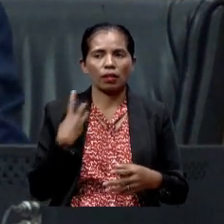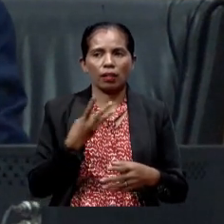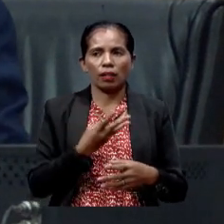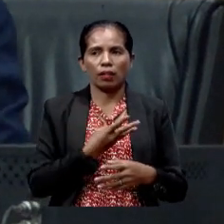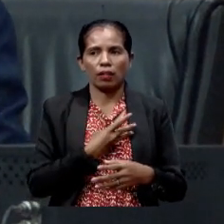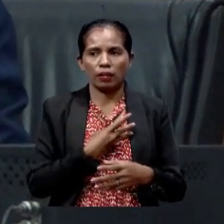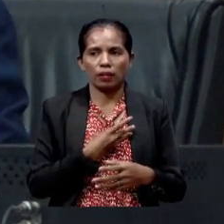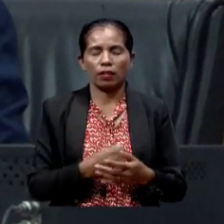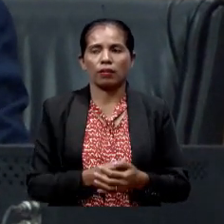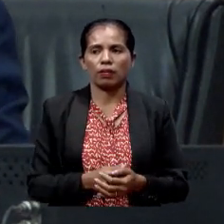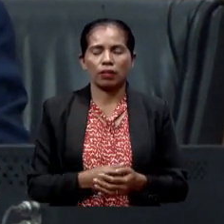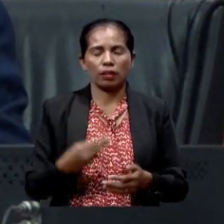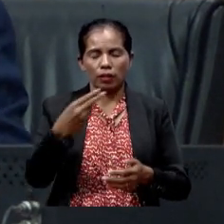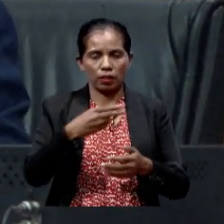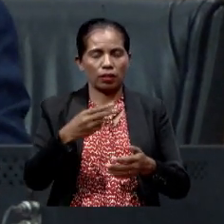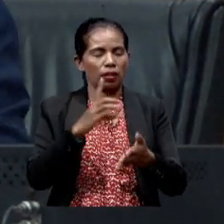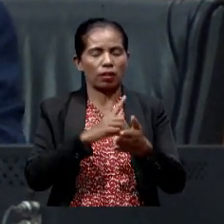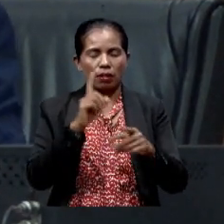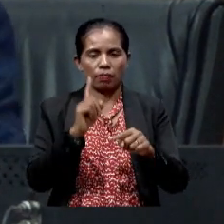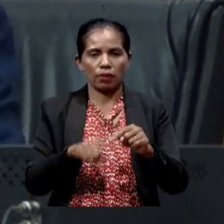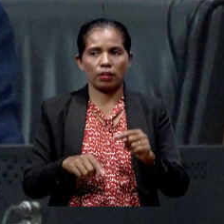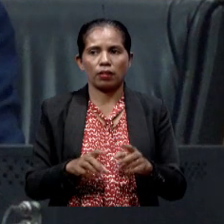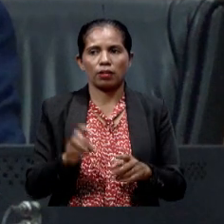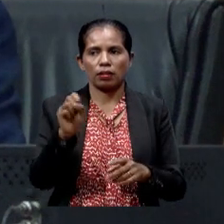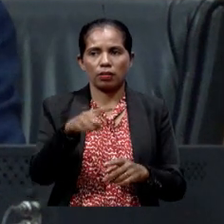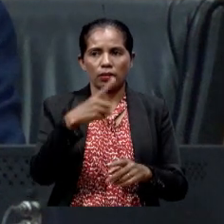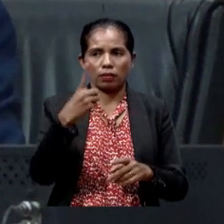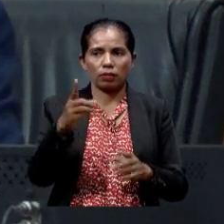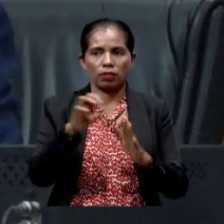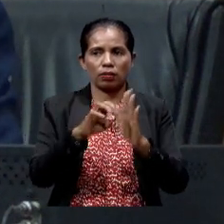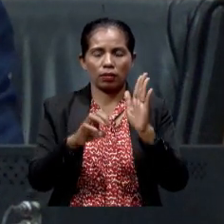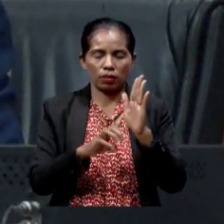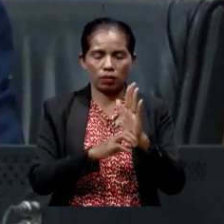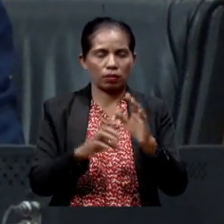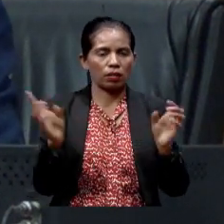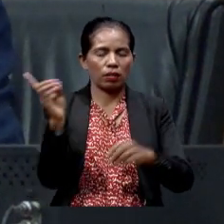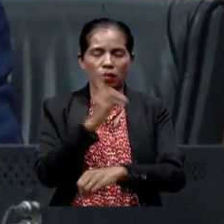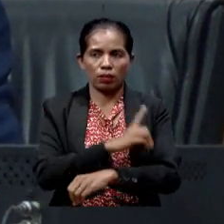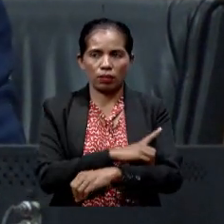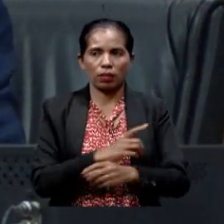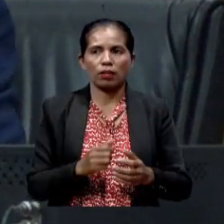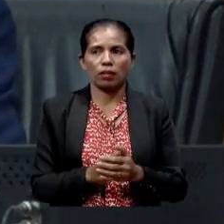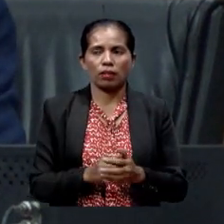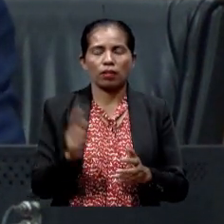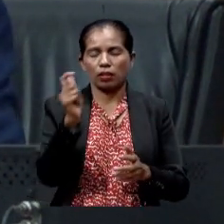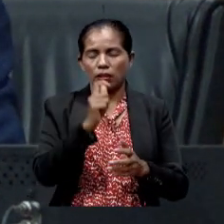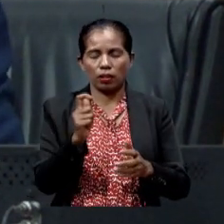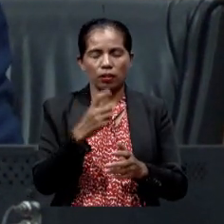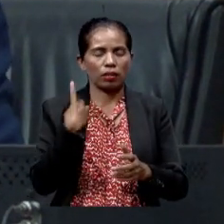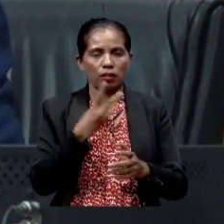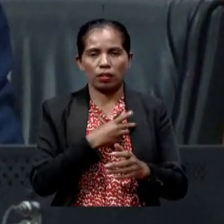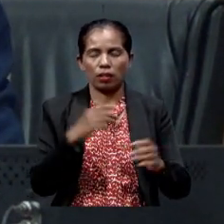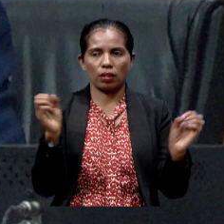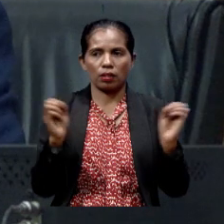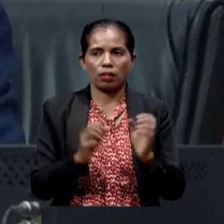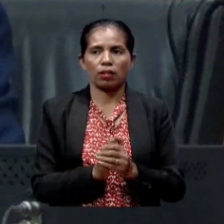bela, tamo dia 11, né, conta geral estado, né, Loron Toma. Se la terça-feira te la consegue resolver,